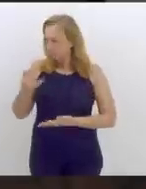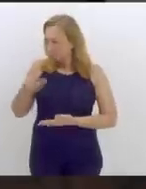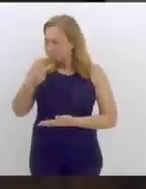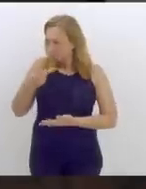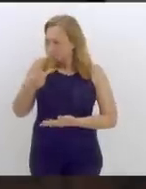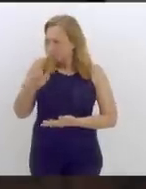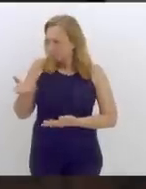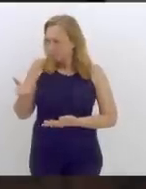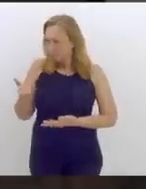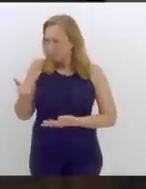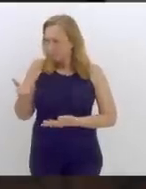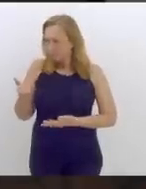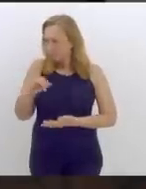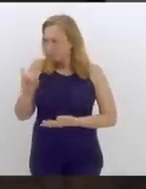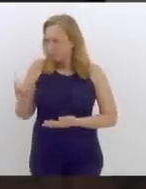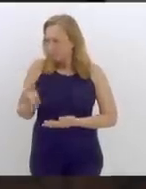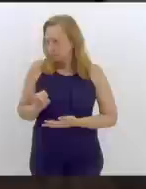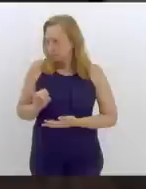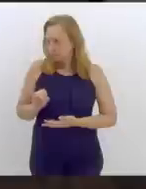oi